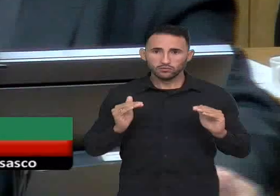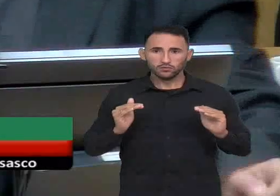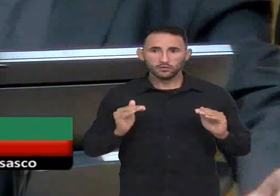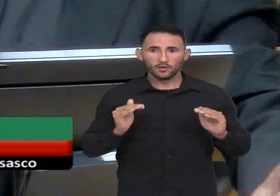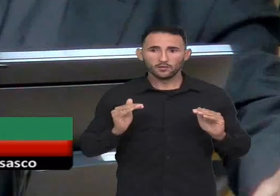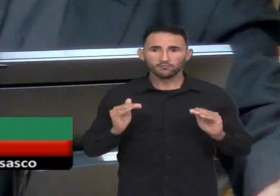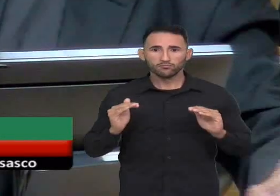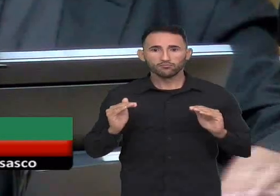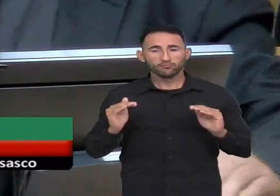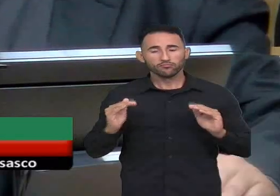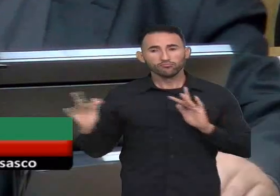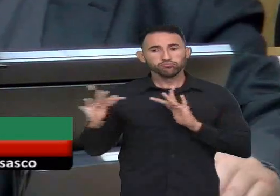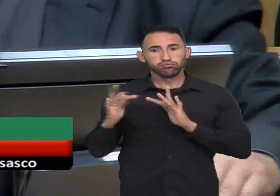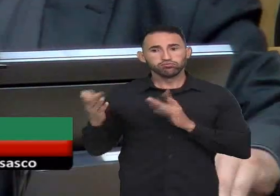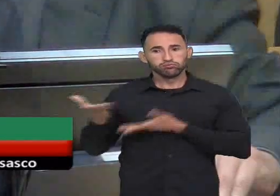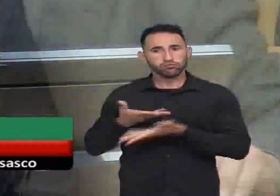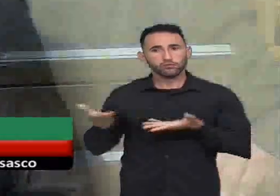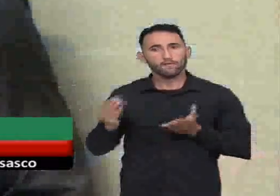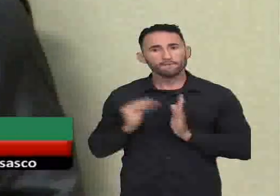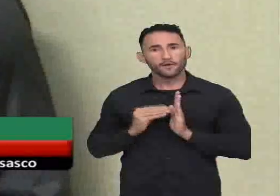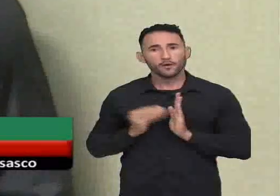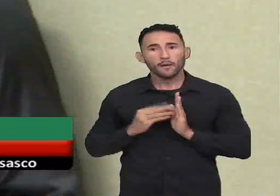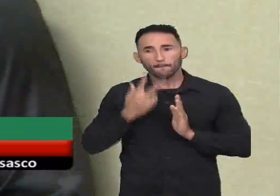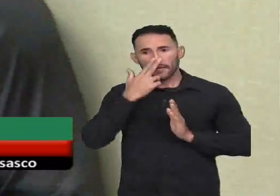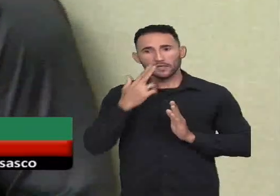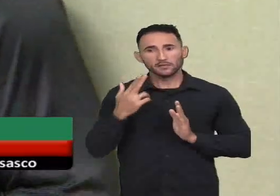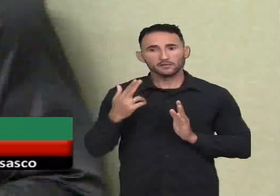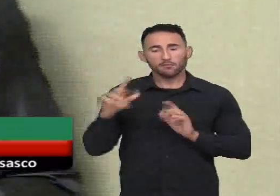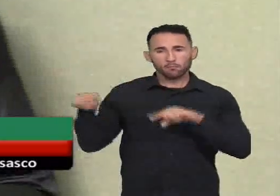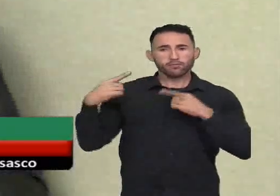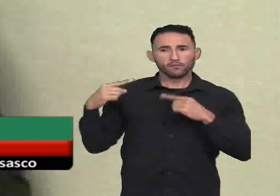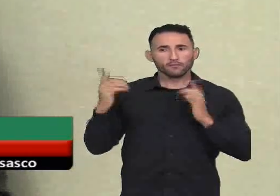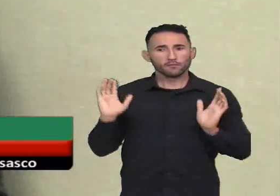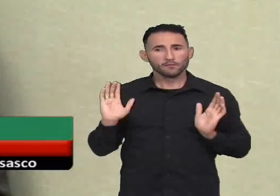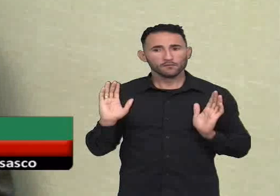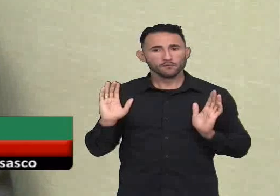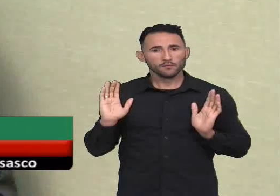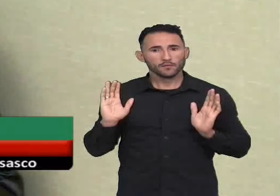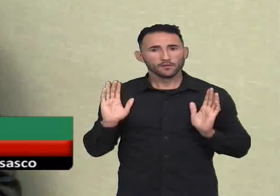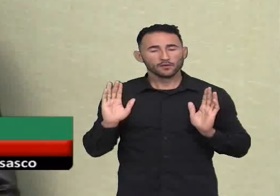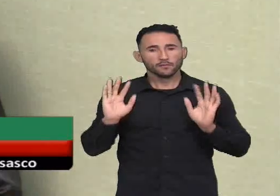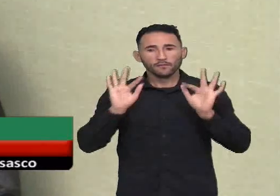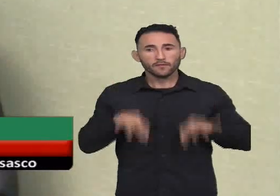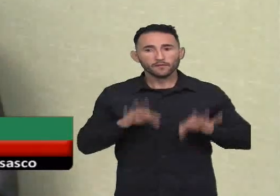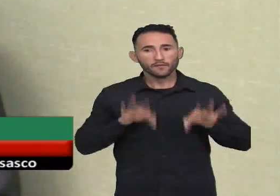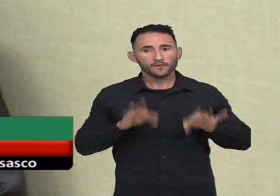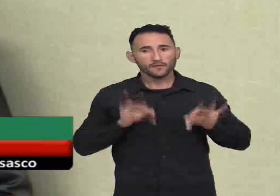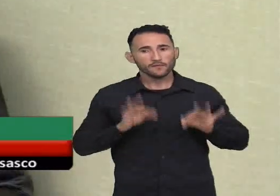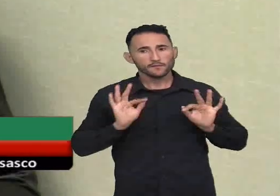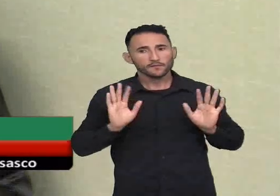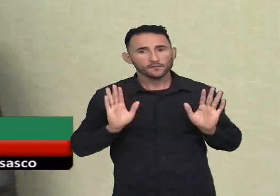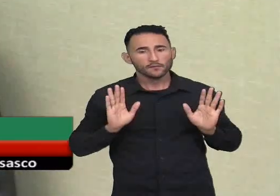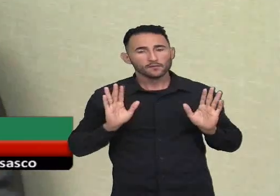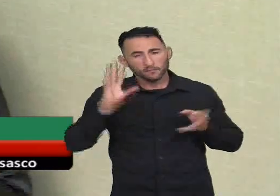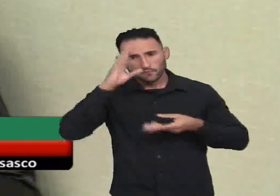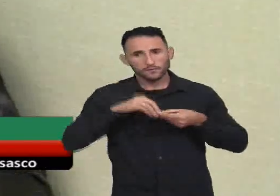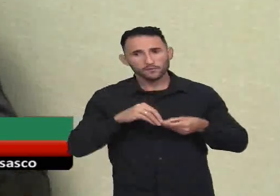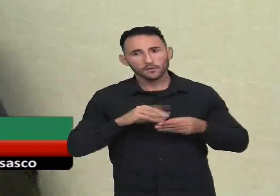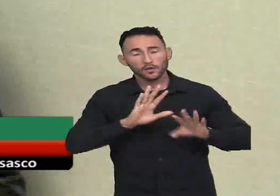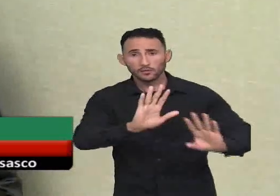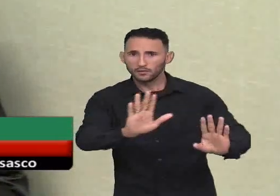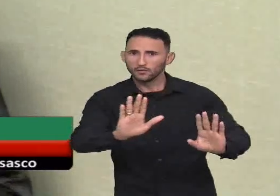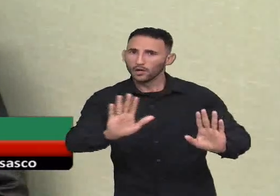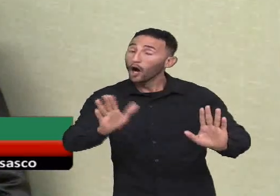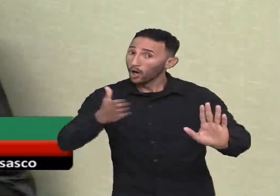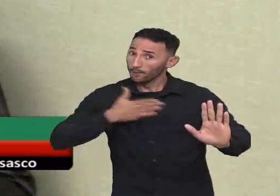comigo. É, porque aí para mim isso estava suando que é para mim. Então, assim, eu tomo muito cuidado. Não, sim. Tá. Então, para